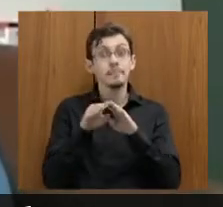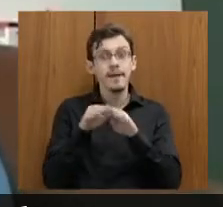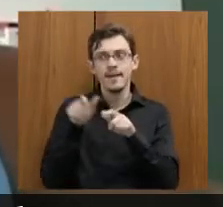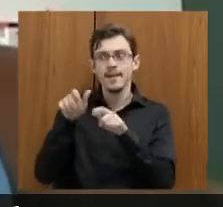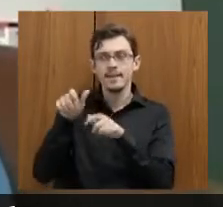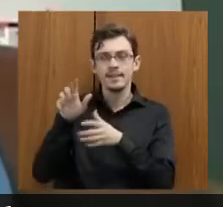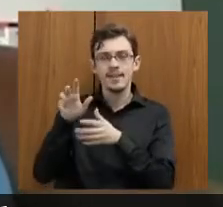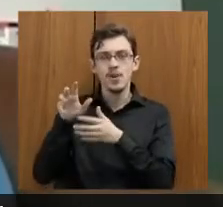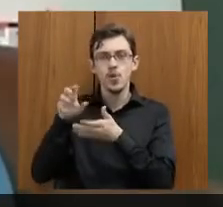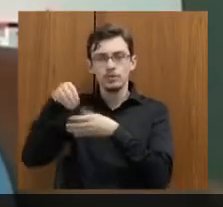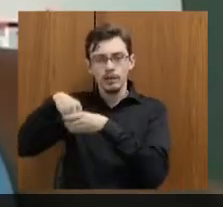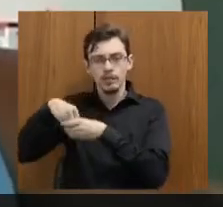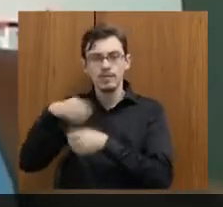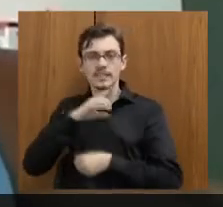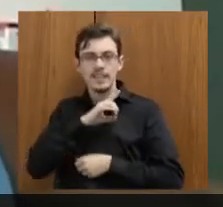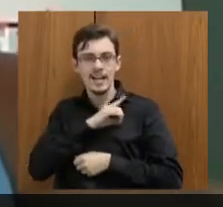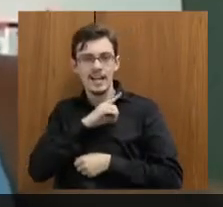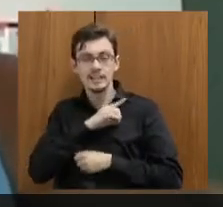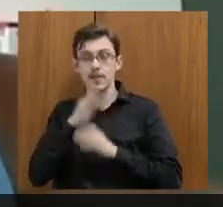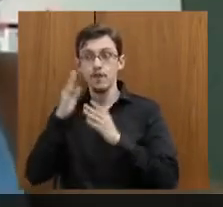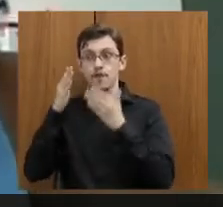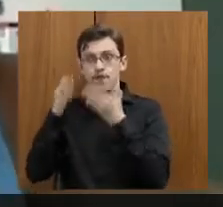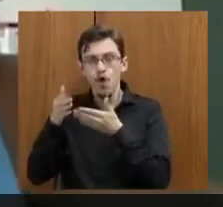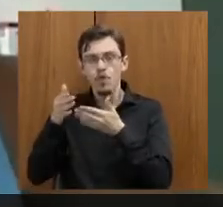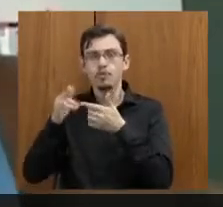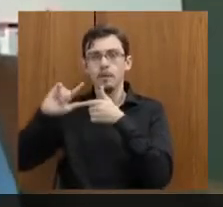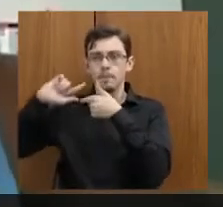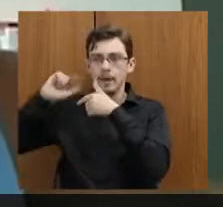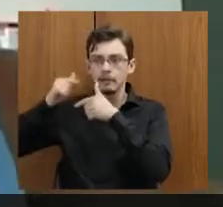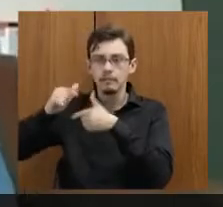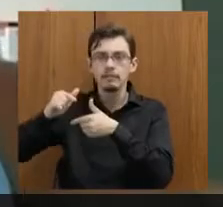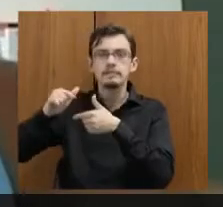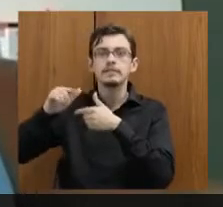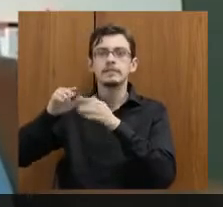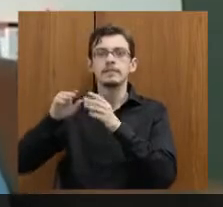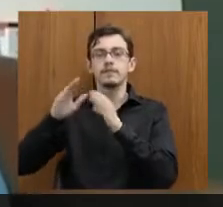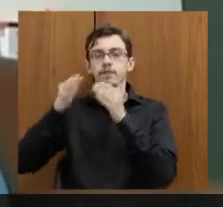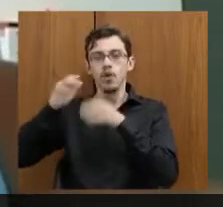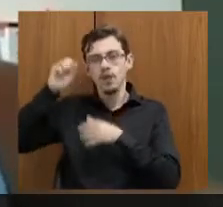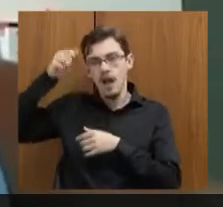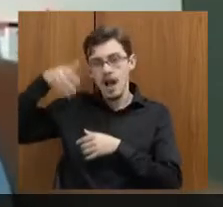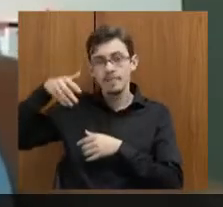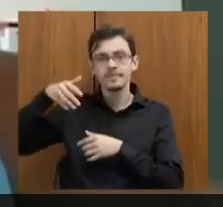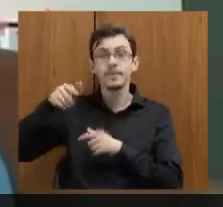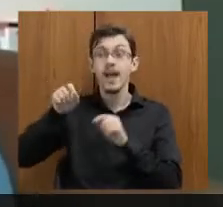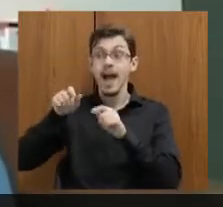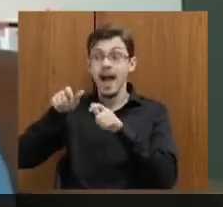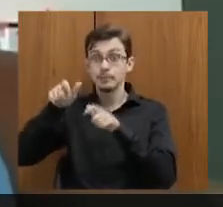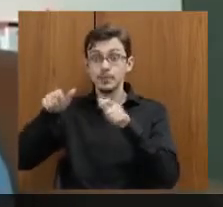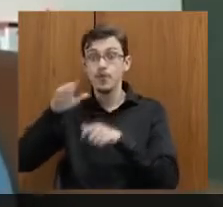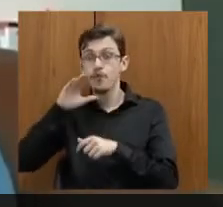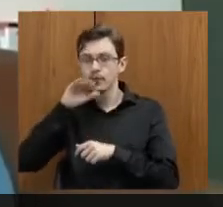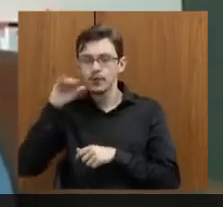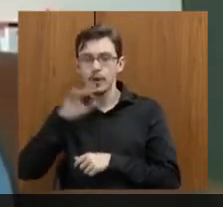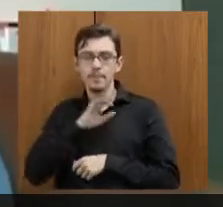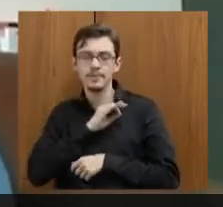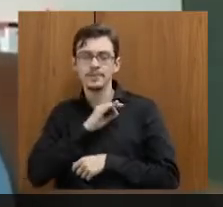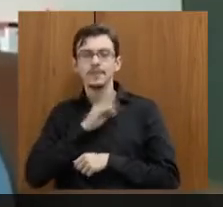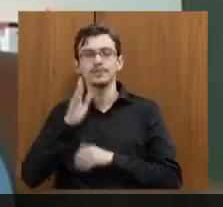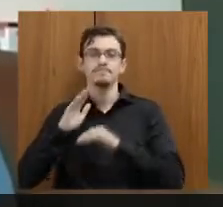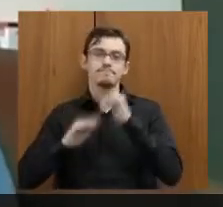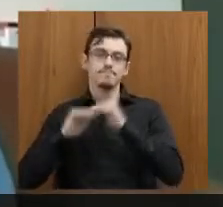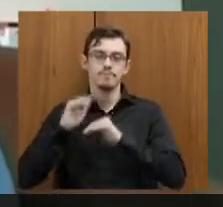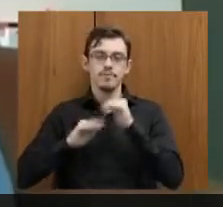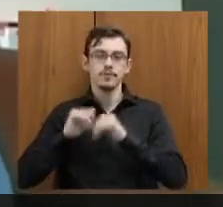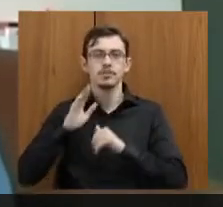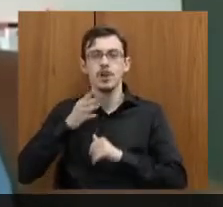a fazerem esse atendimento primeiro da identificação da e raciais de religiosa até o enquadramento e